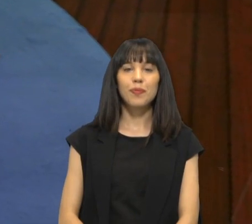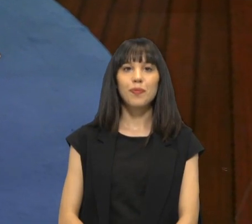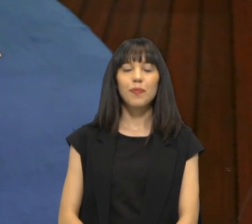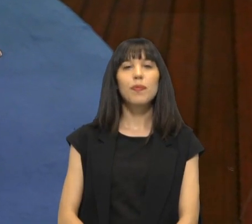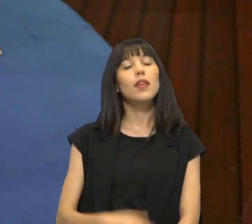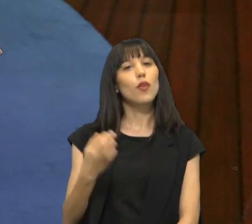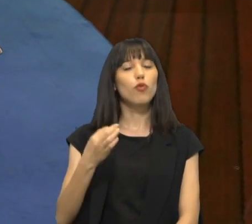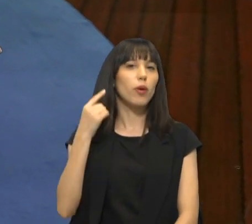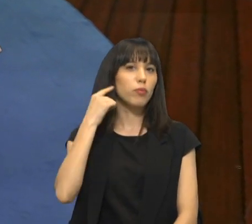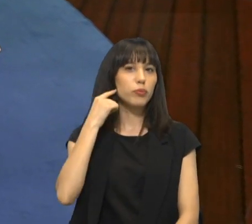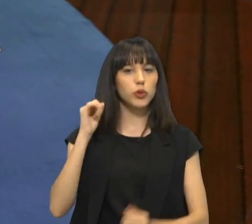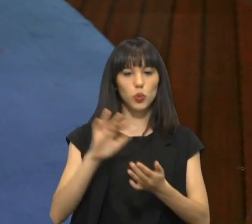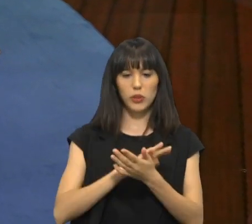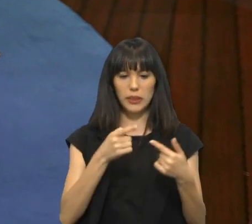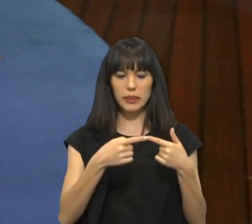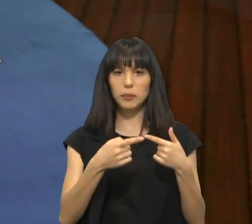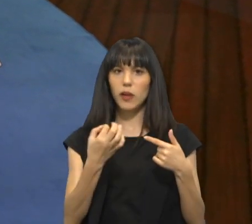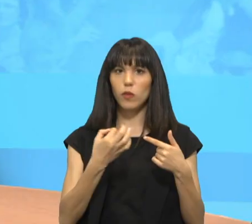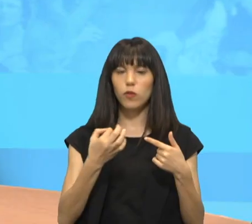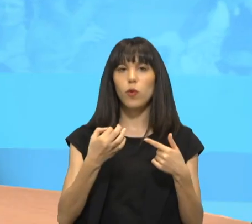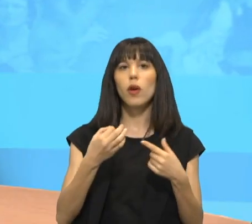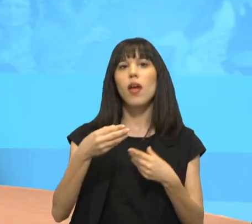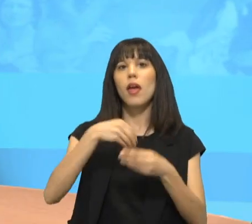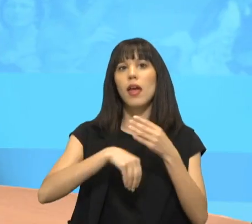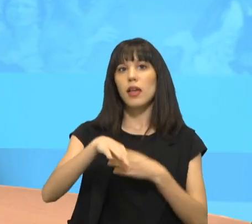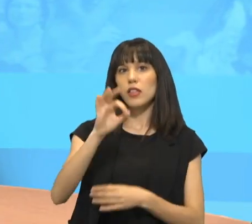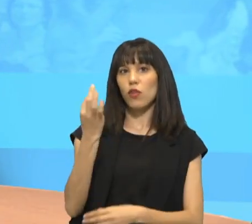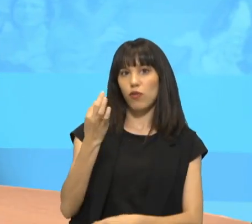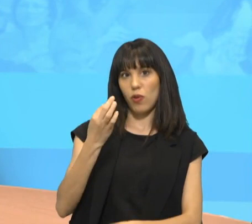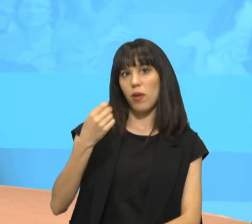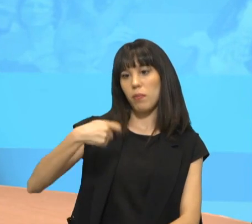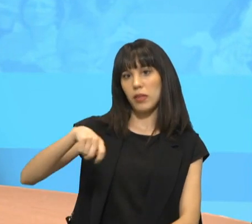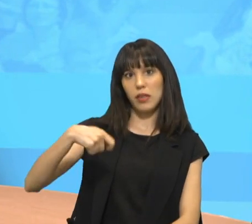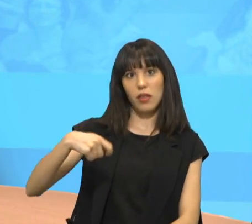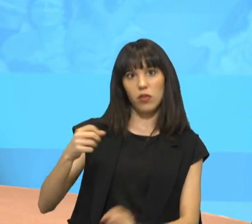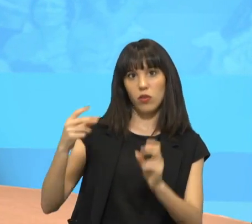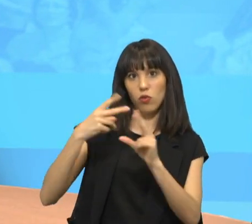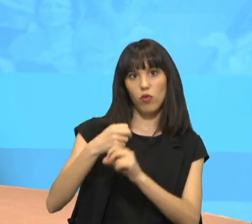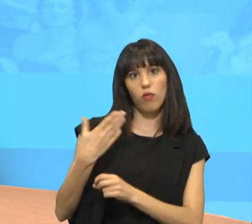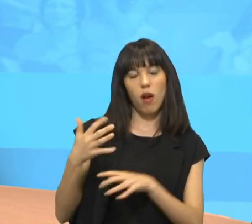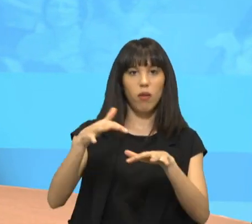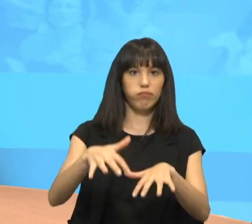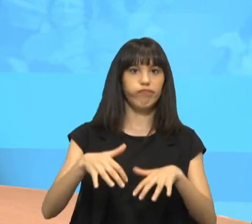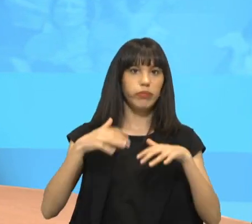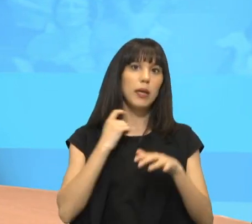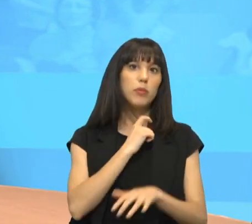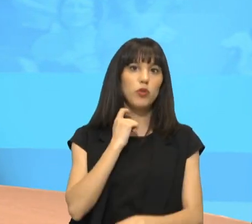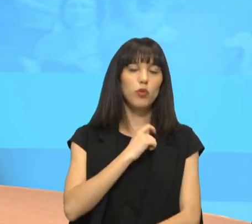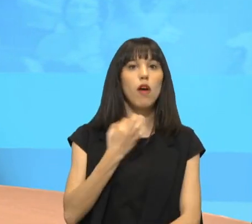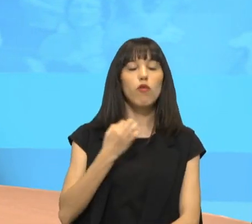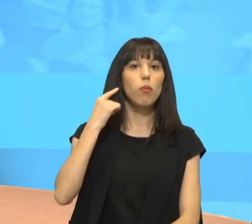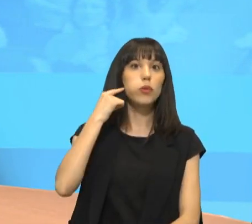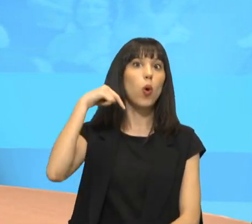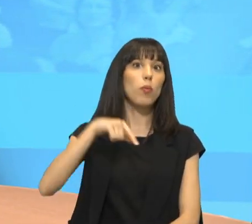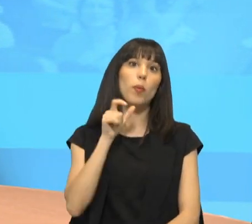Tivemos essa notícia à meio da semana da reeleição da presidência da Conferência Episcopal. A palavra que mais choveu imediatamente